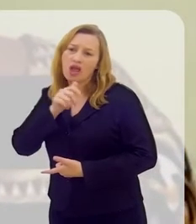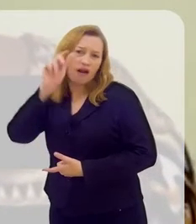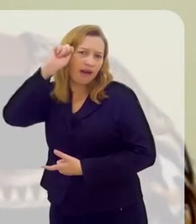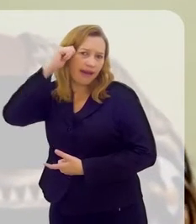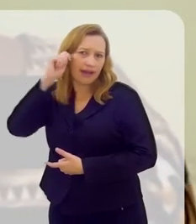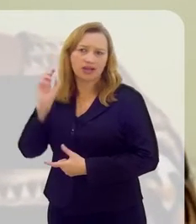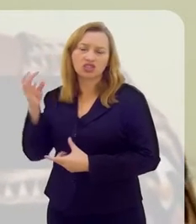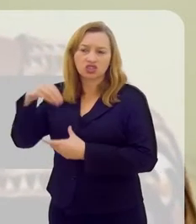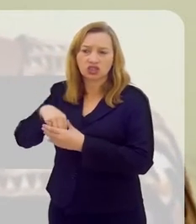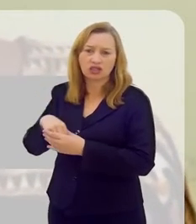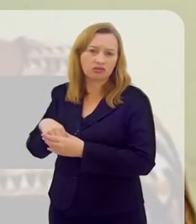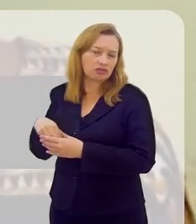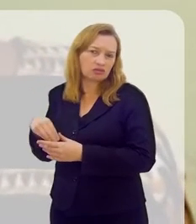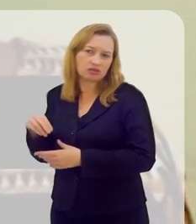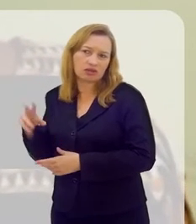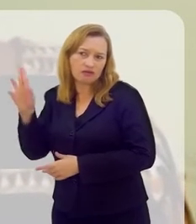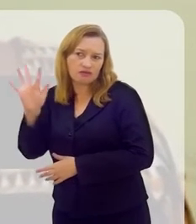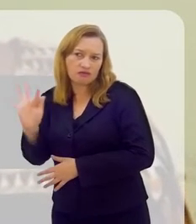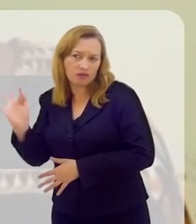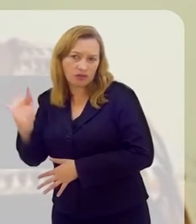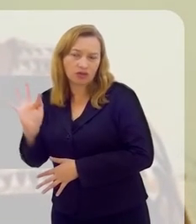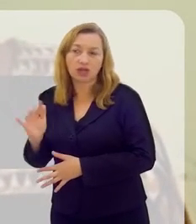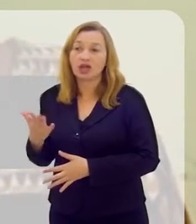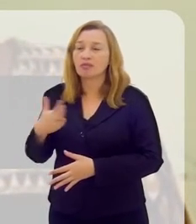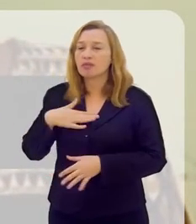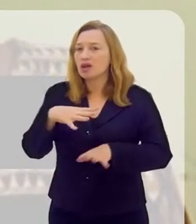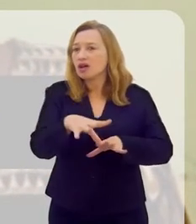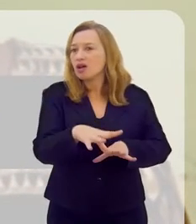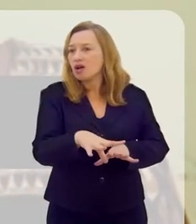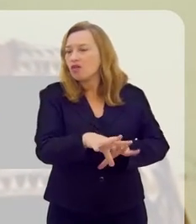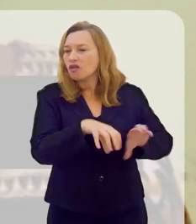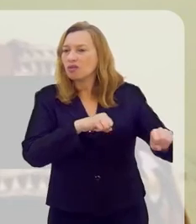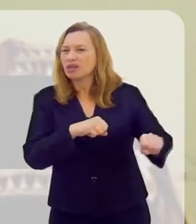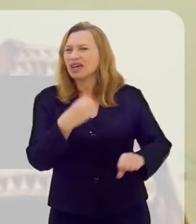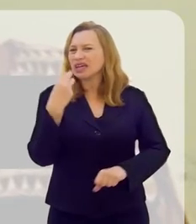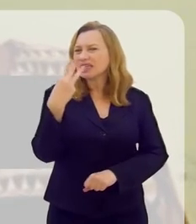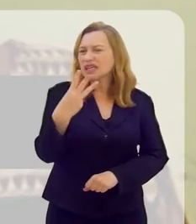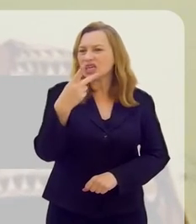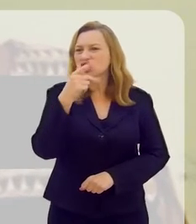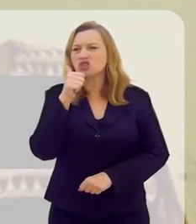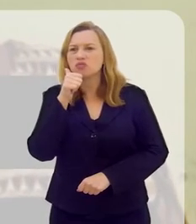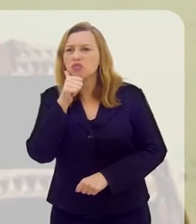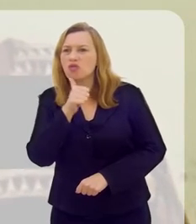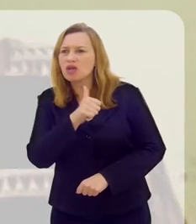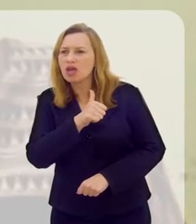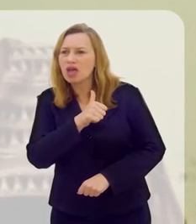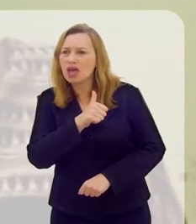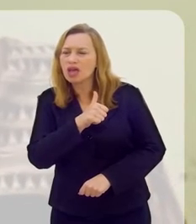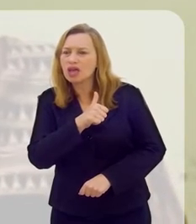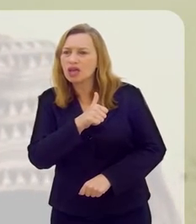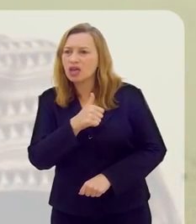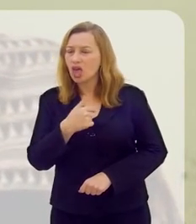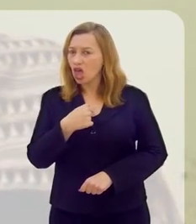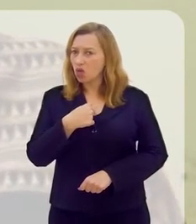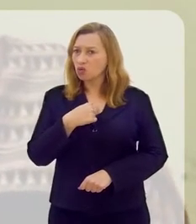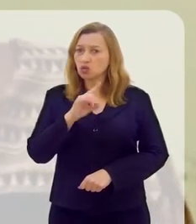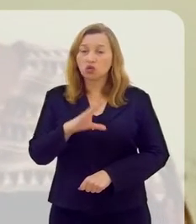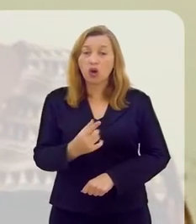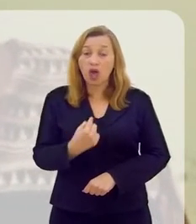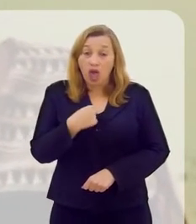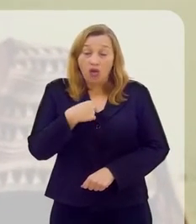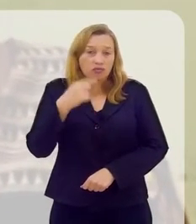Mulheres, na minha formatura eram três mulheres e dessas mulheres eu era a única